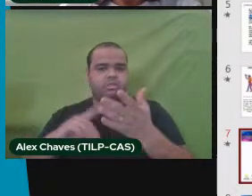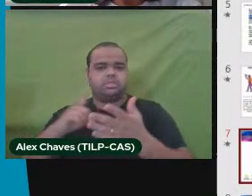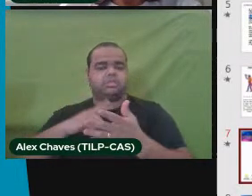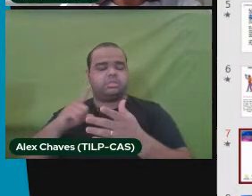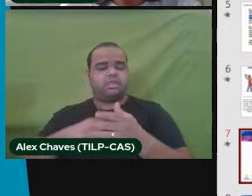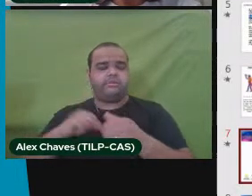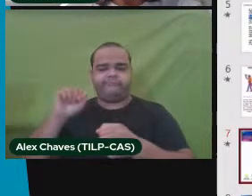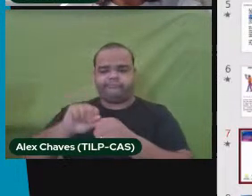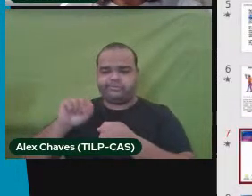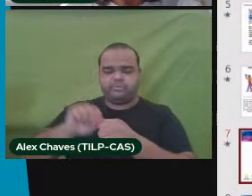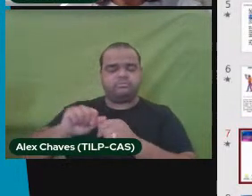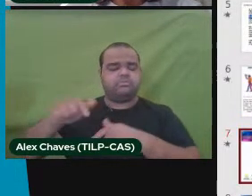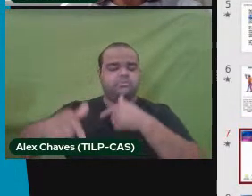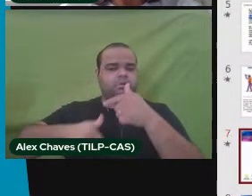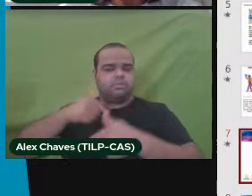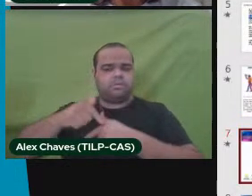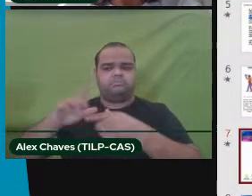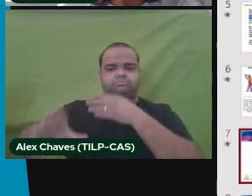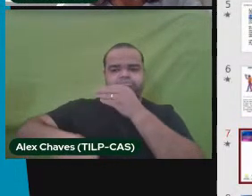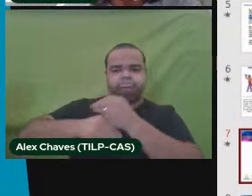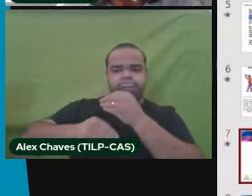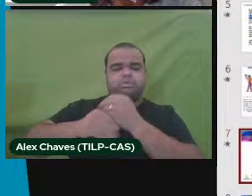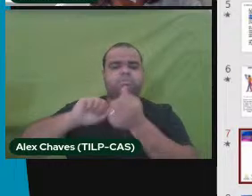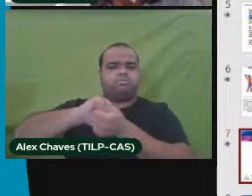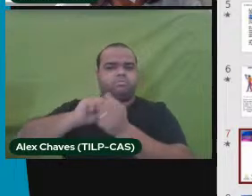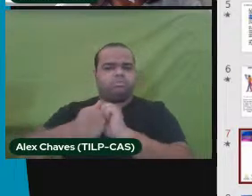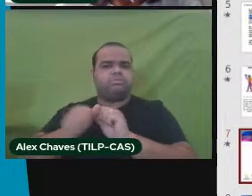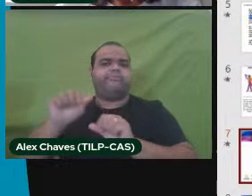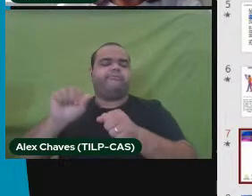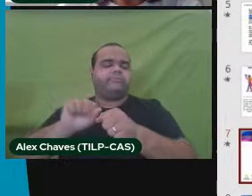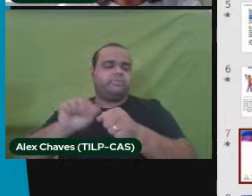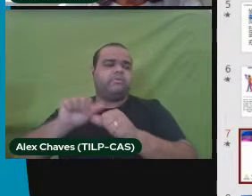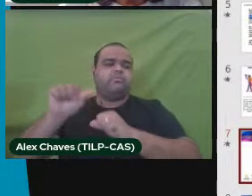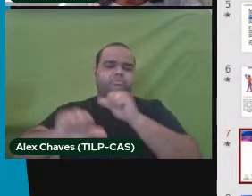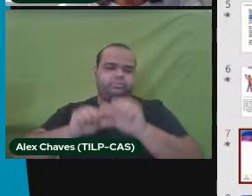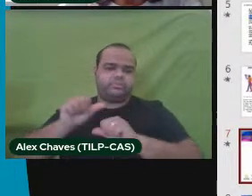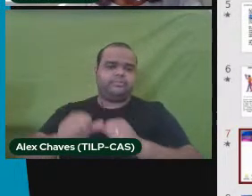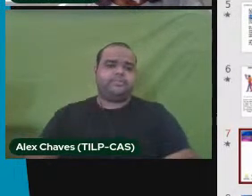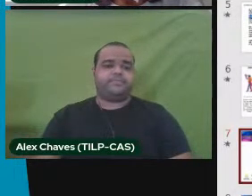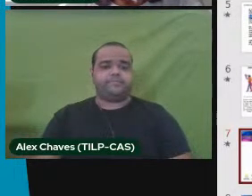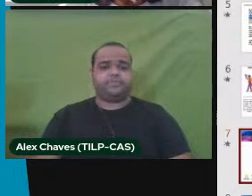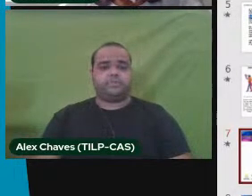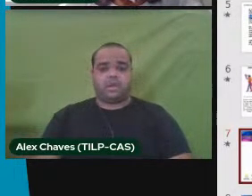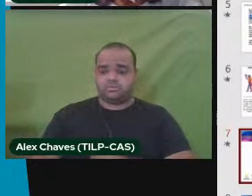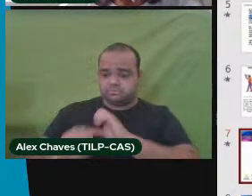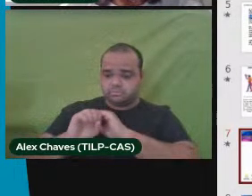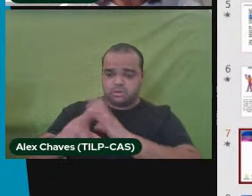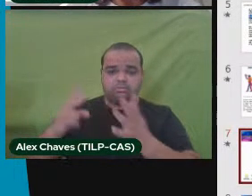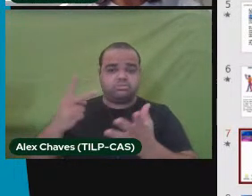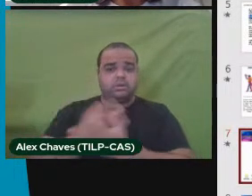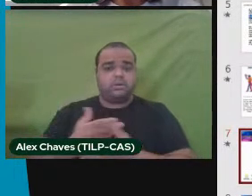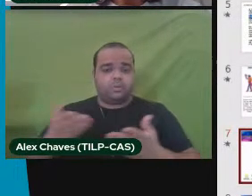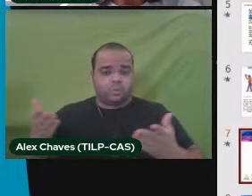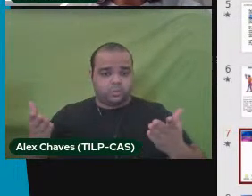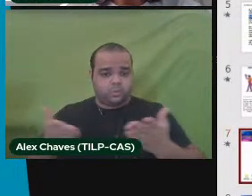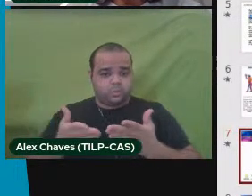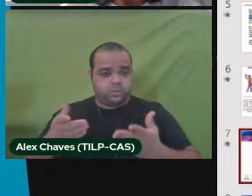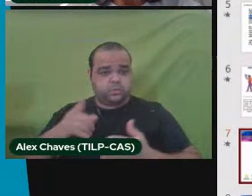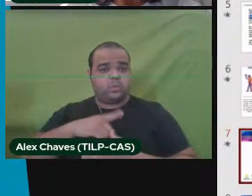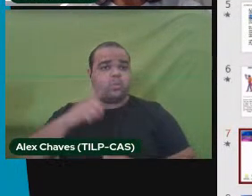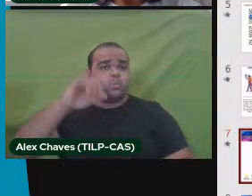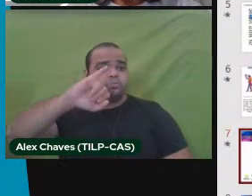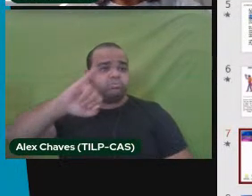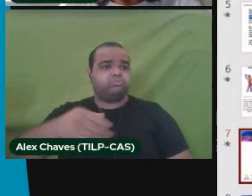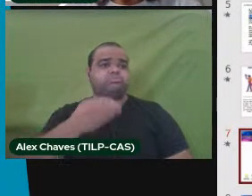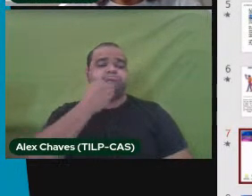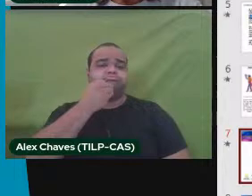de construção, de reconstrução e de fazer. Essa é a educação de hoje, que nos dá essa